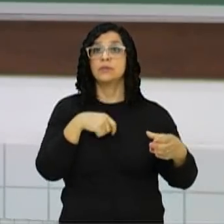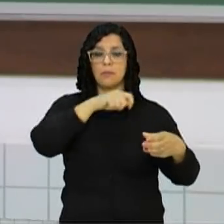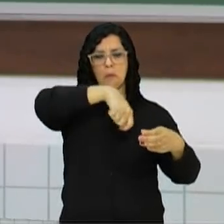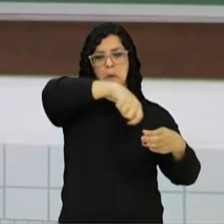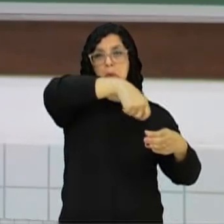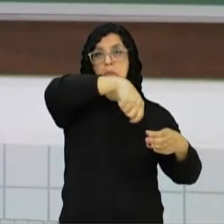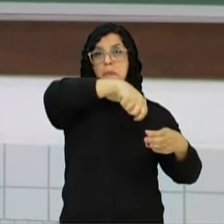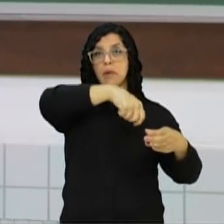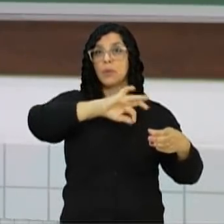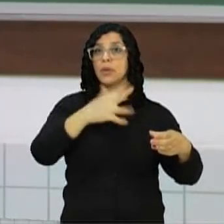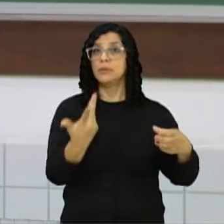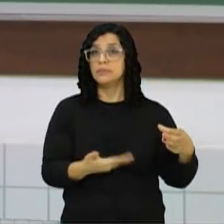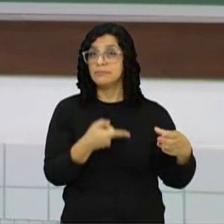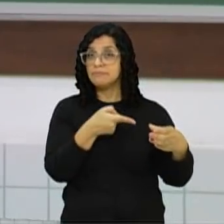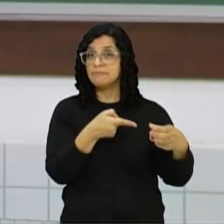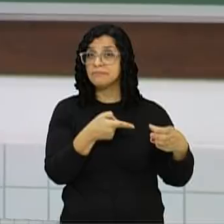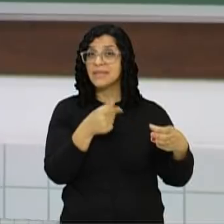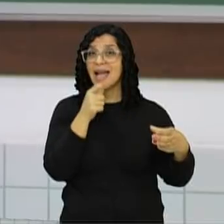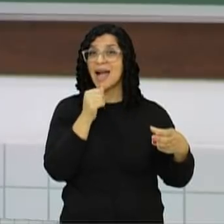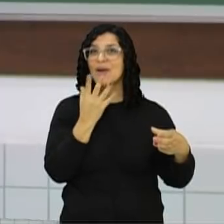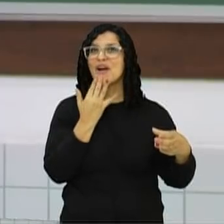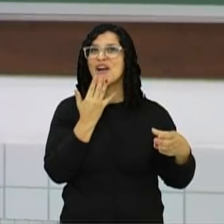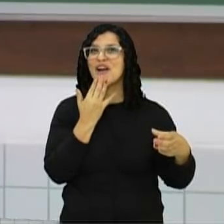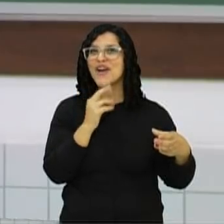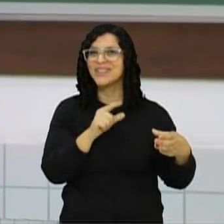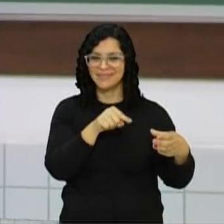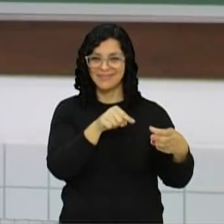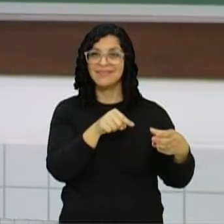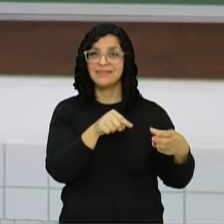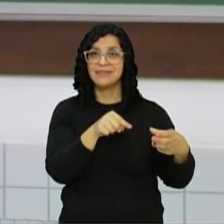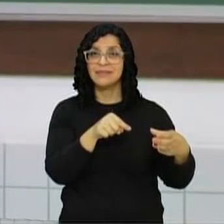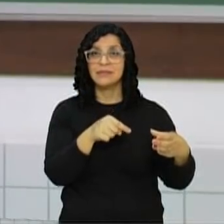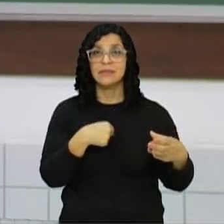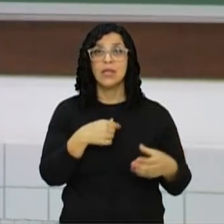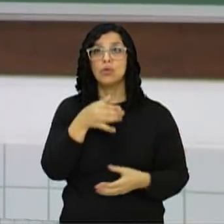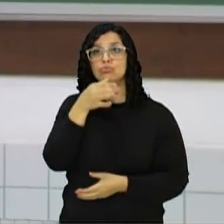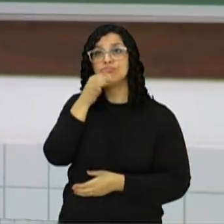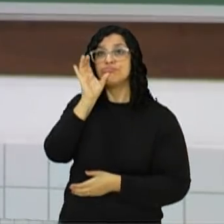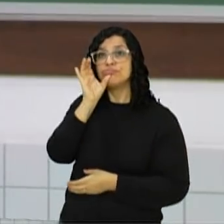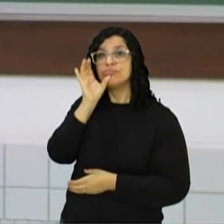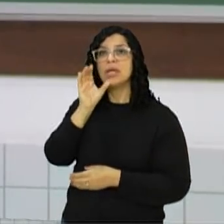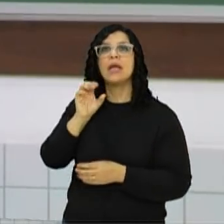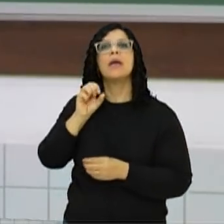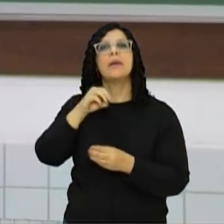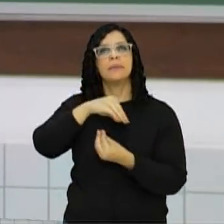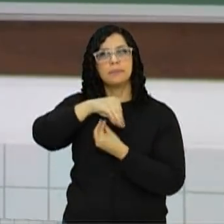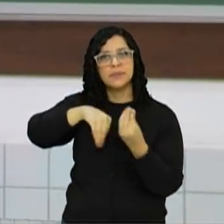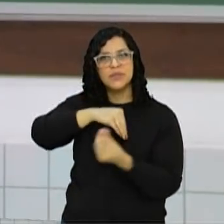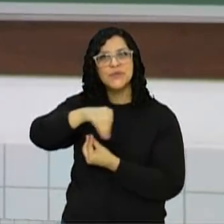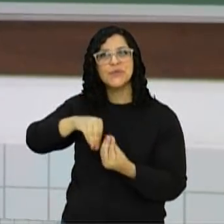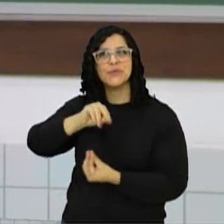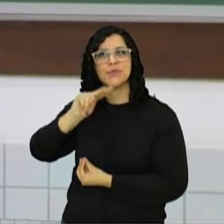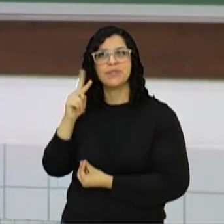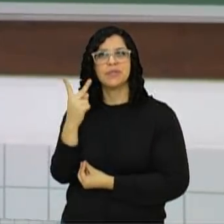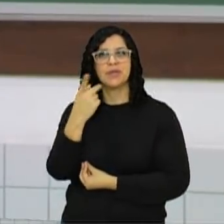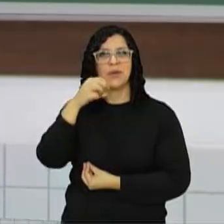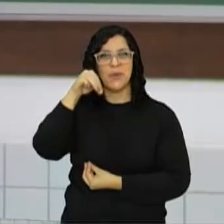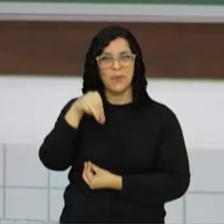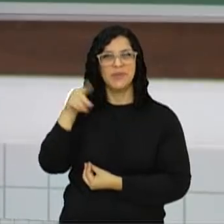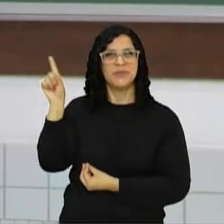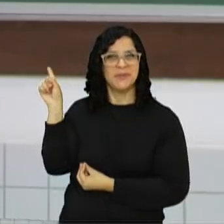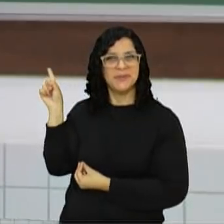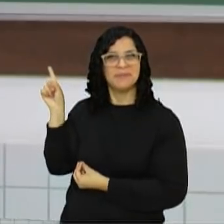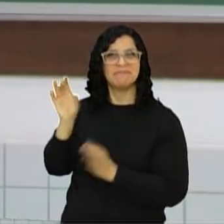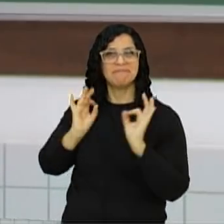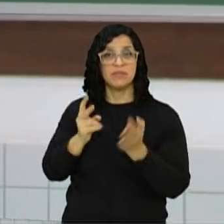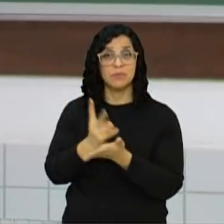mexe, mexe, mexe bastante, a água fica colorida e você toma esse suco. É uma mistura do tipo homogênea.